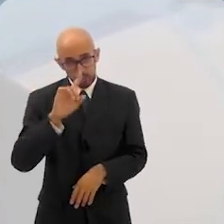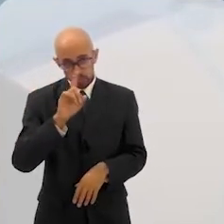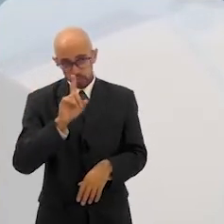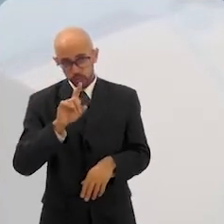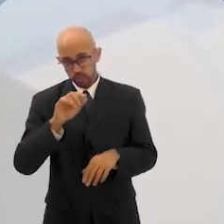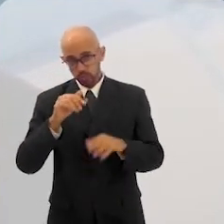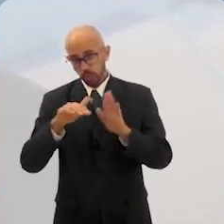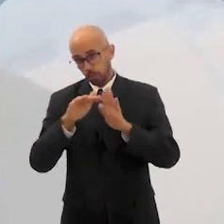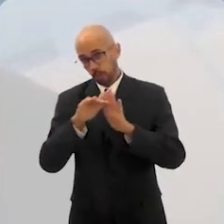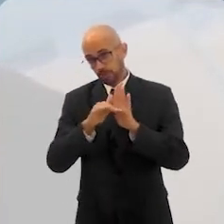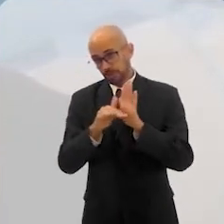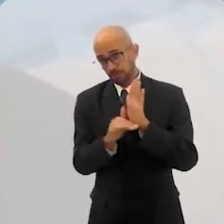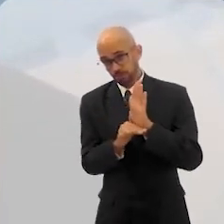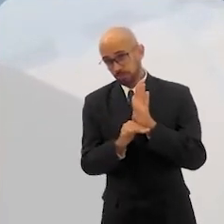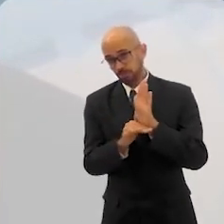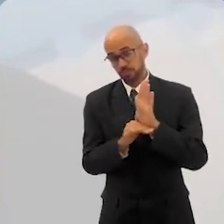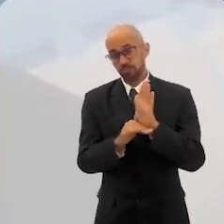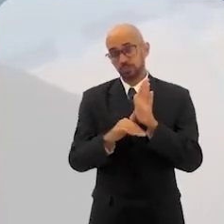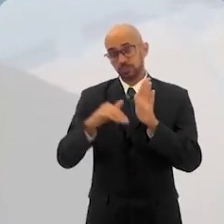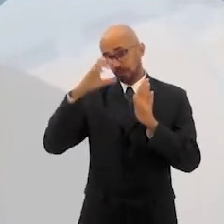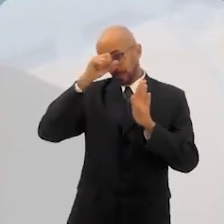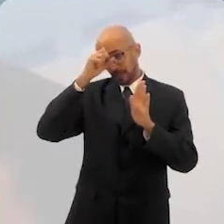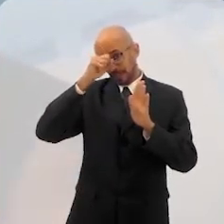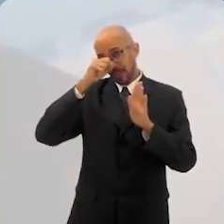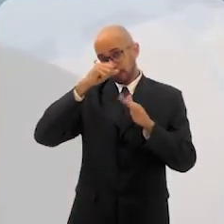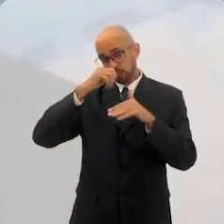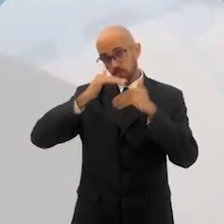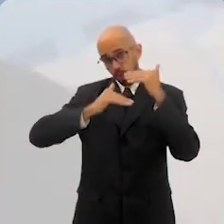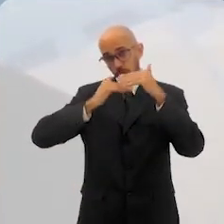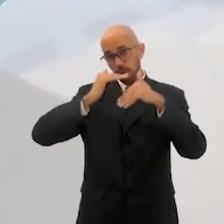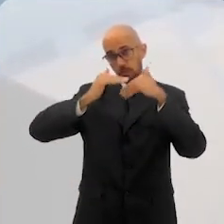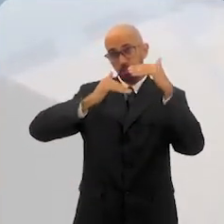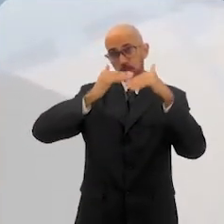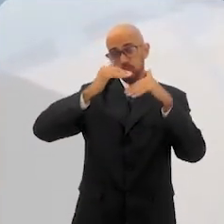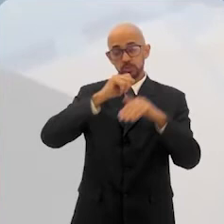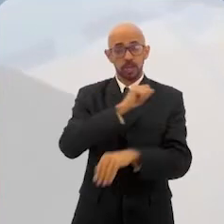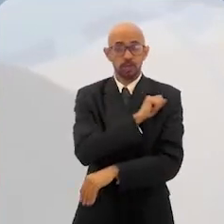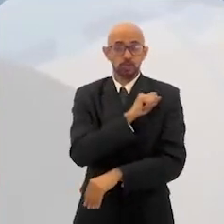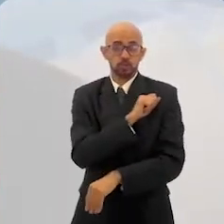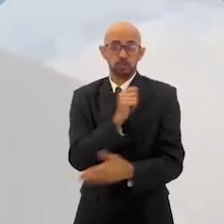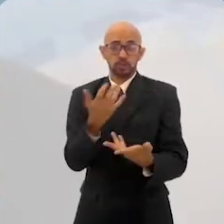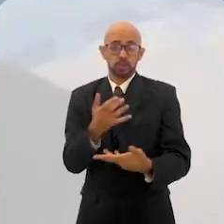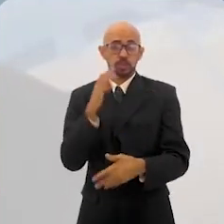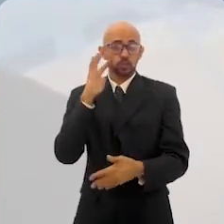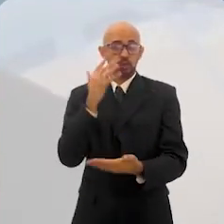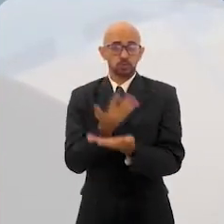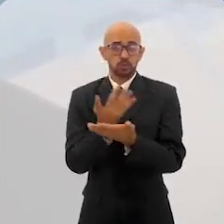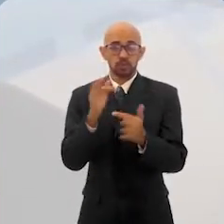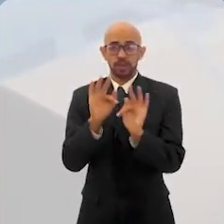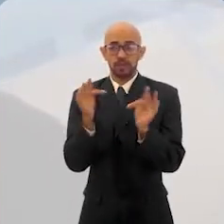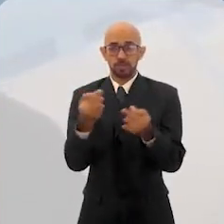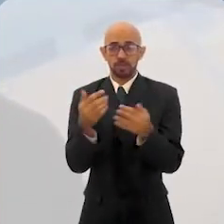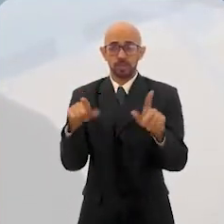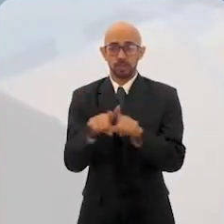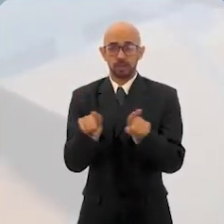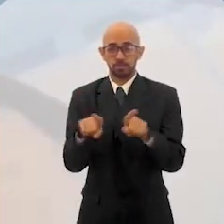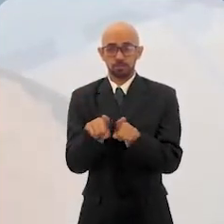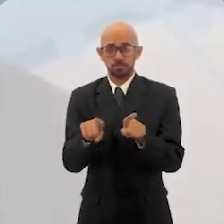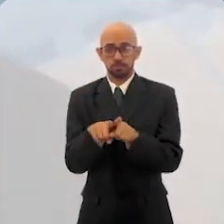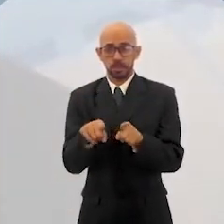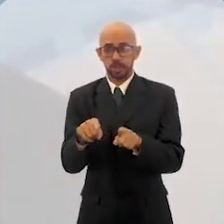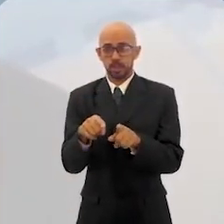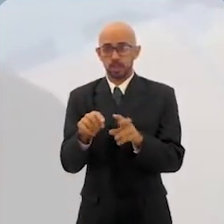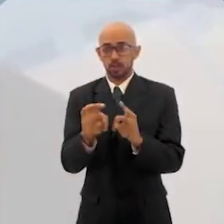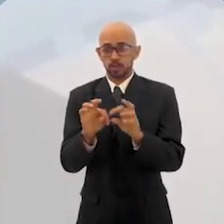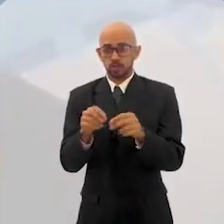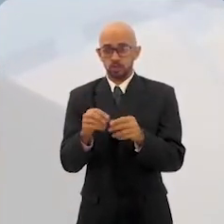um processo de aprendizagem, mas às vezes os estudantes queriam soluções, né? Os pais desses estudantes queriam soluções.